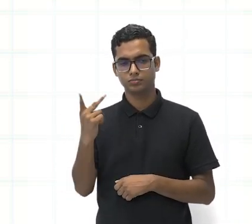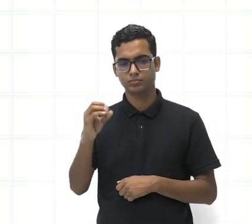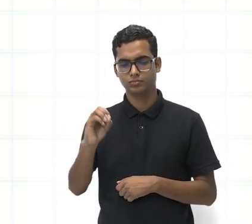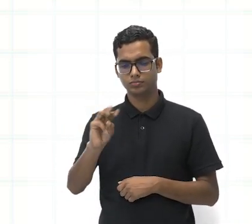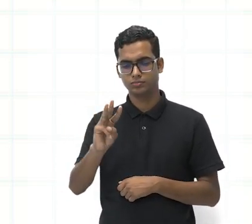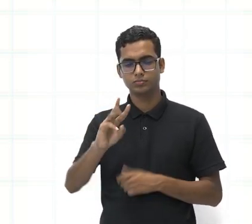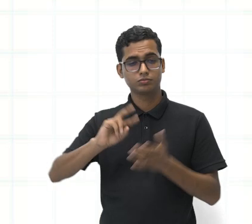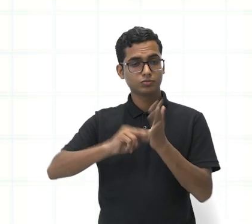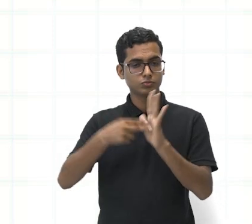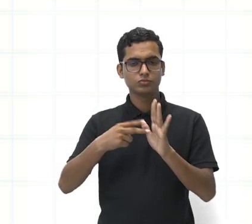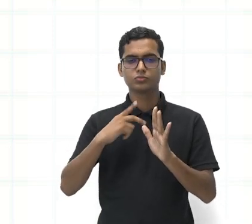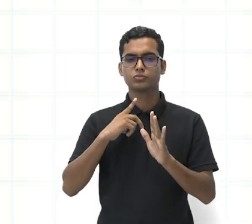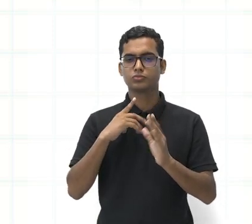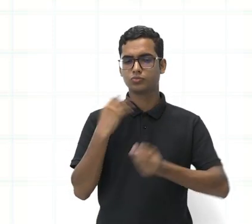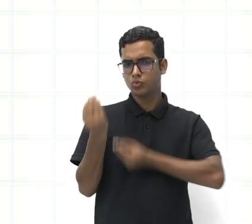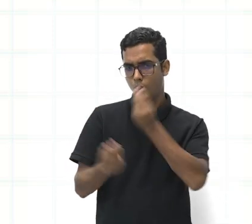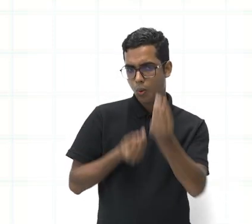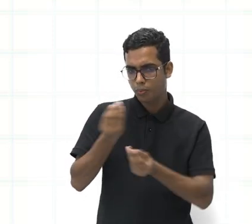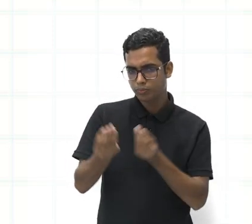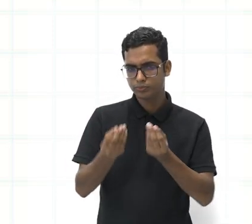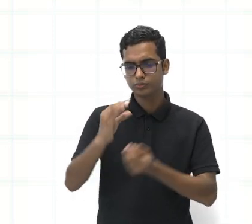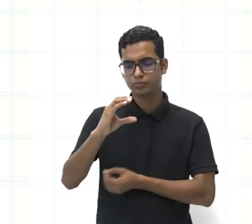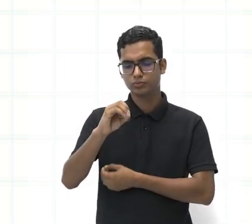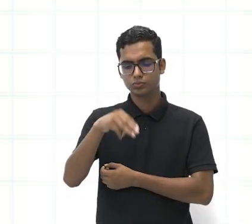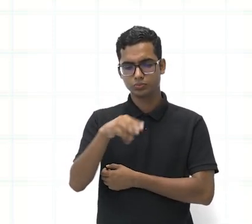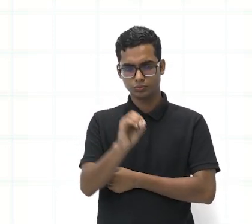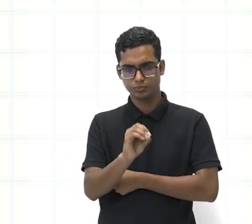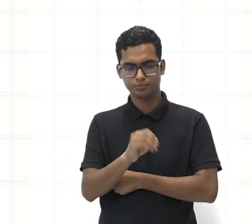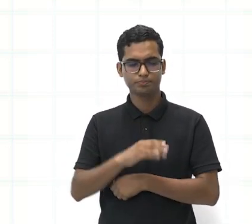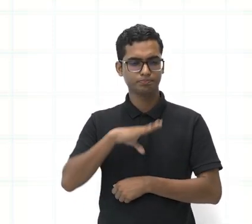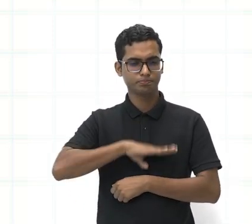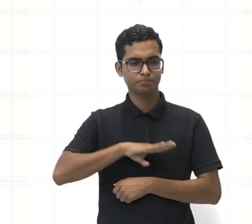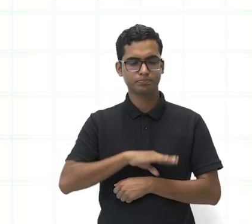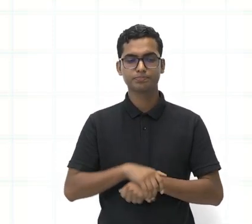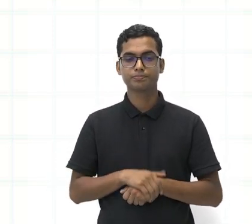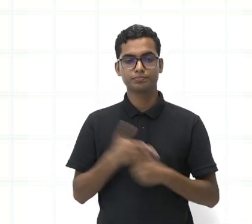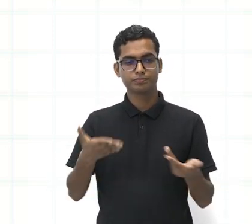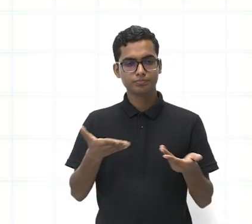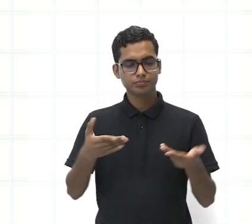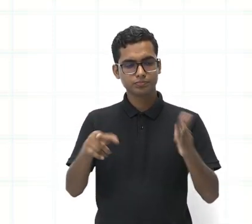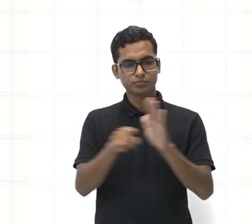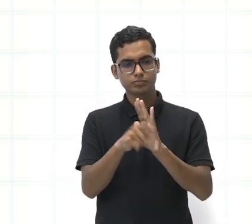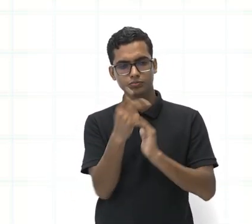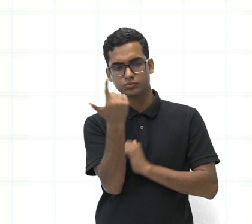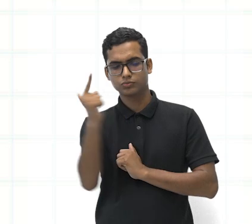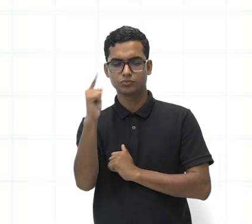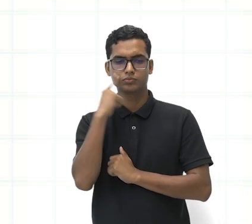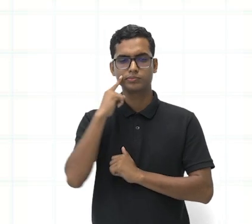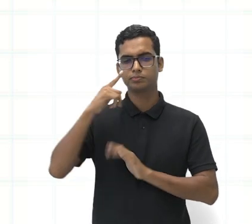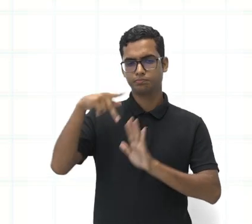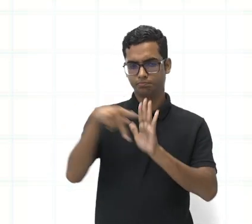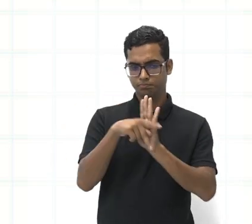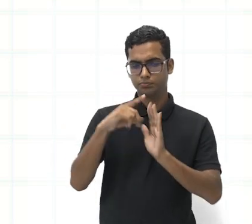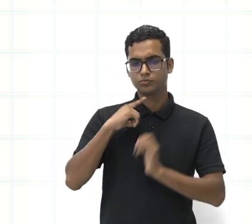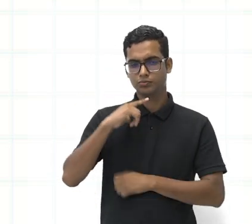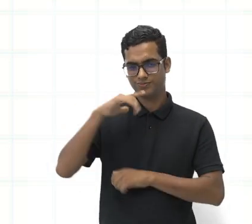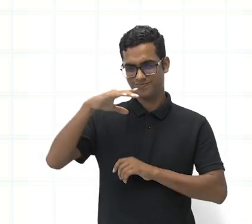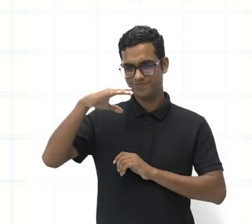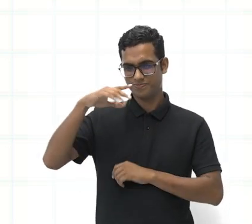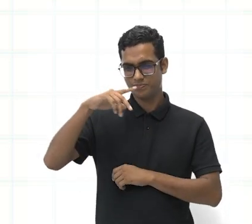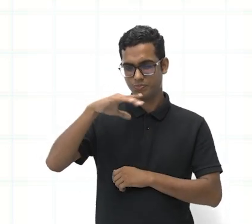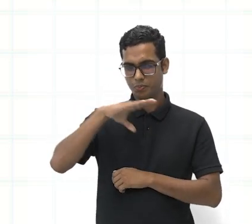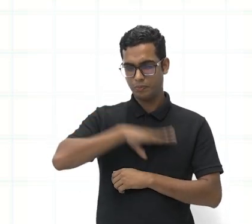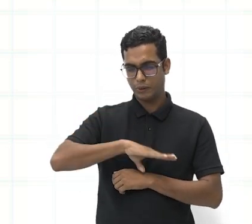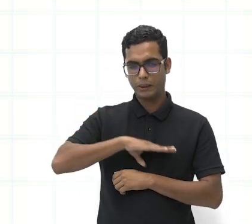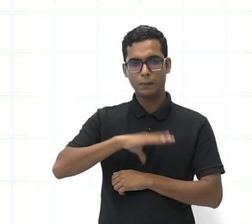Aí na nossa quinta perguntinha. Where are you from? A palavrinha where, né? O verbo, aliás, um